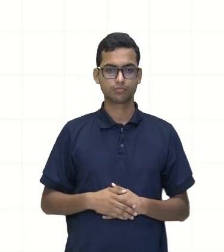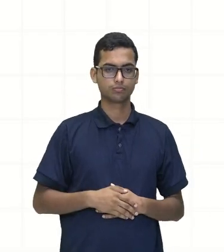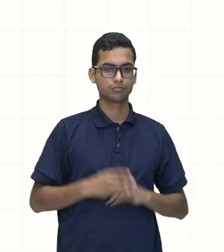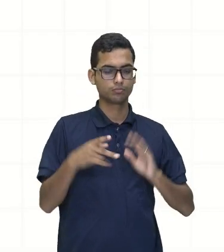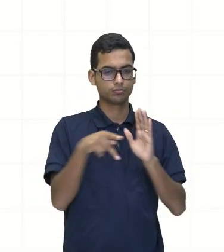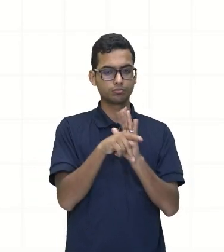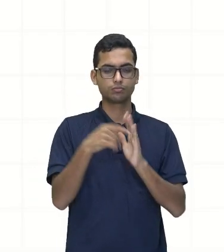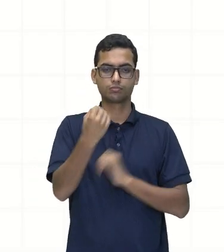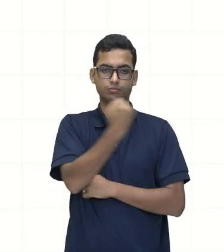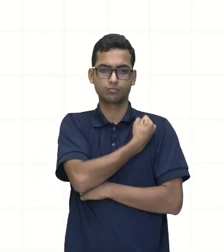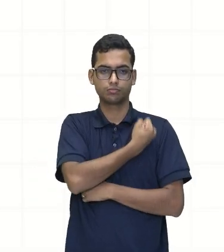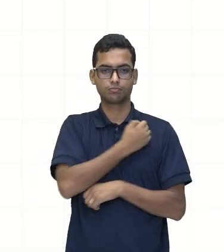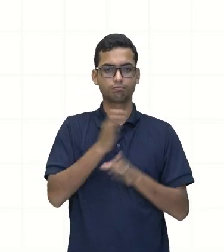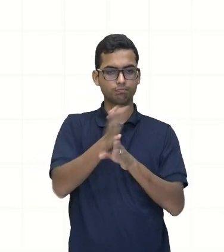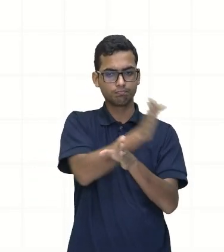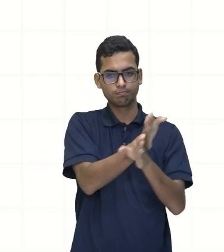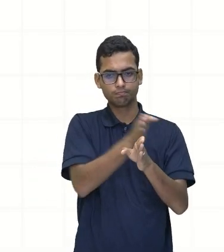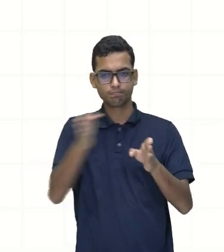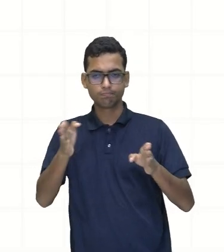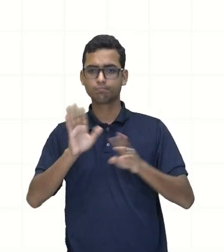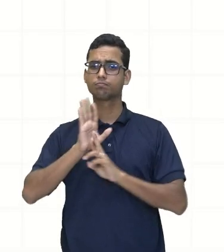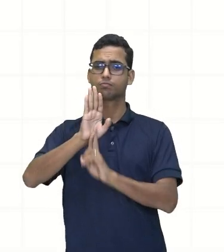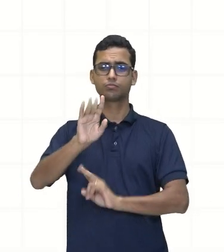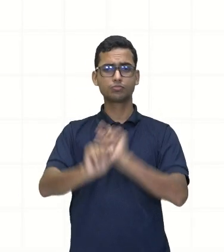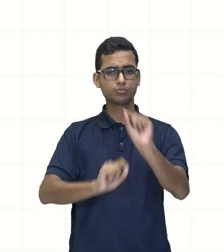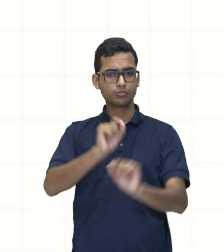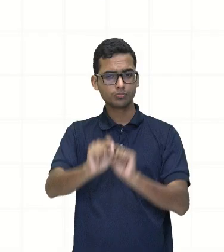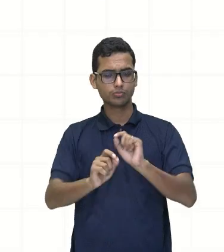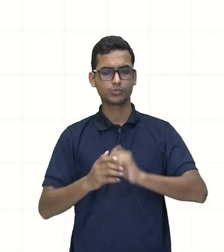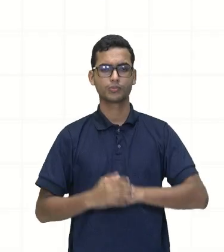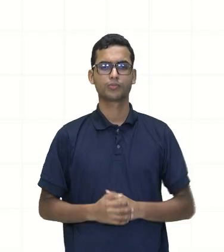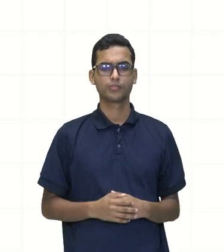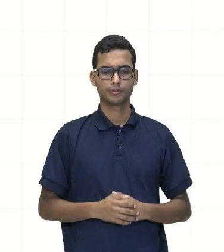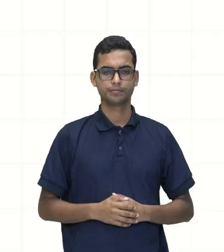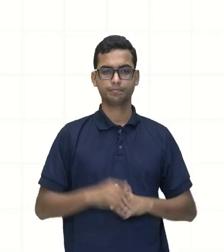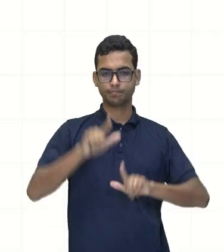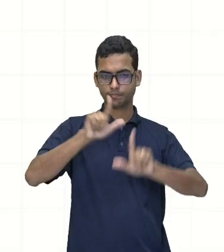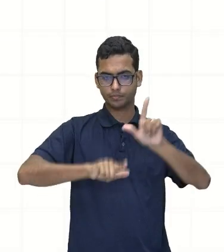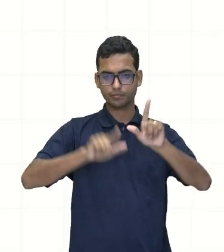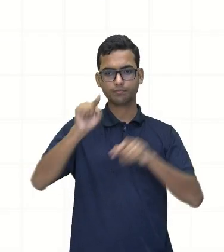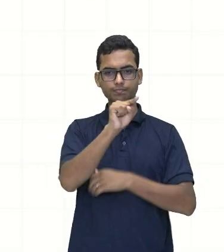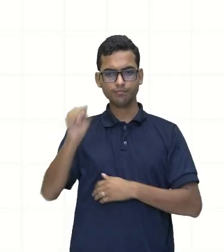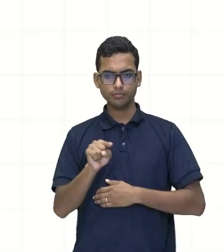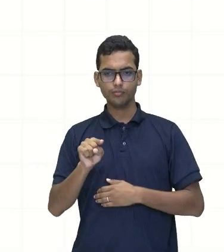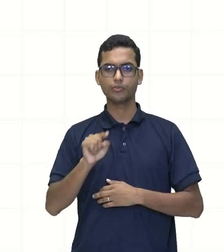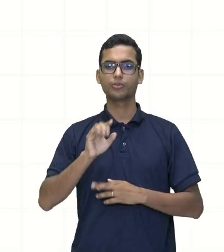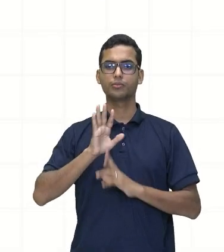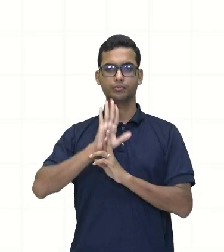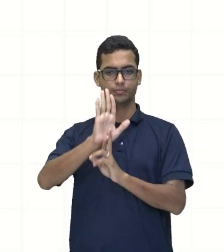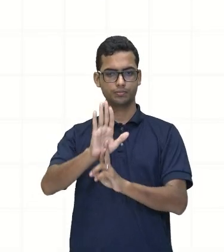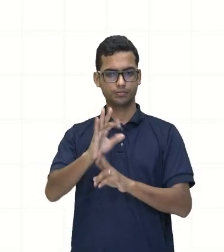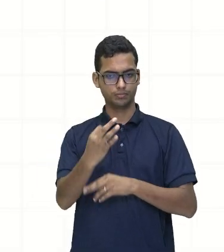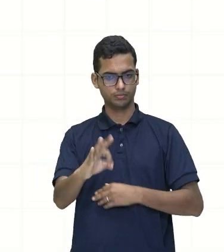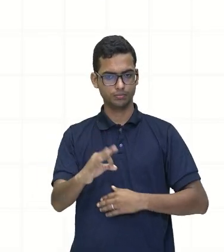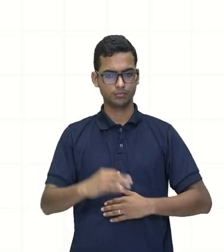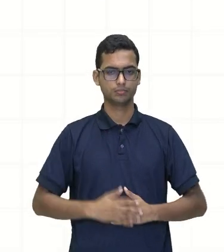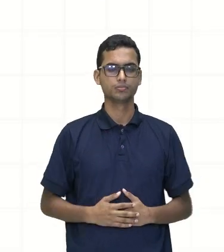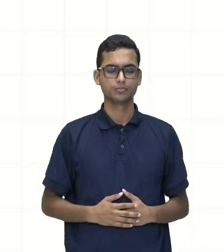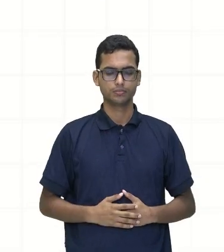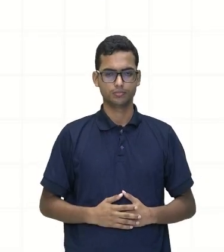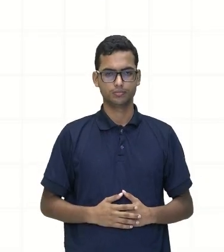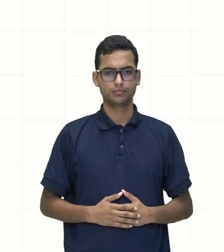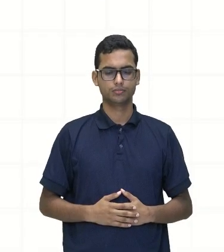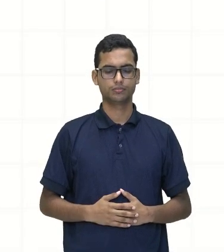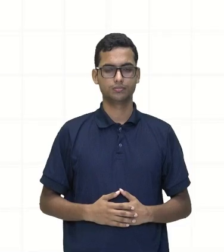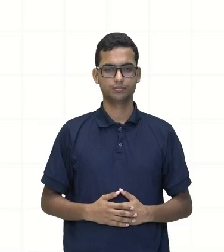inteiros, tá? Que a gente vai representar aqui pela nossa letra Z, ok? Sabendo